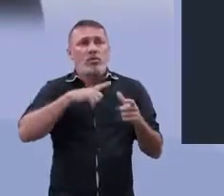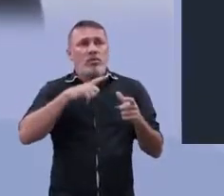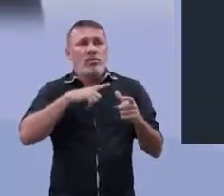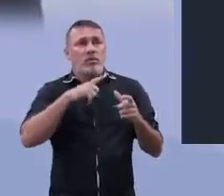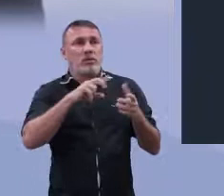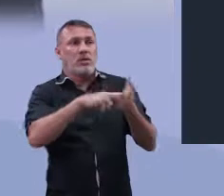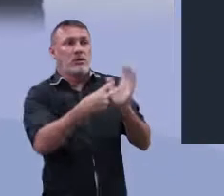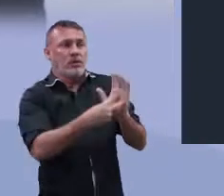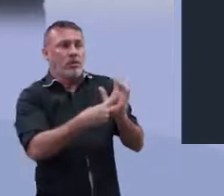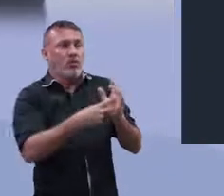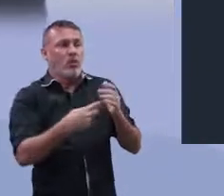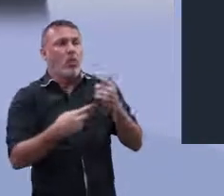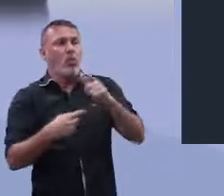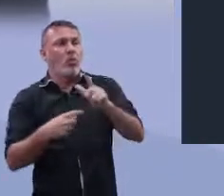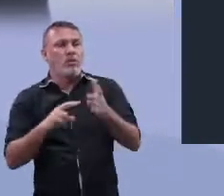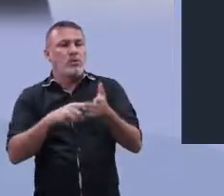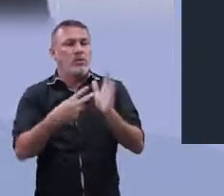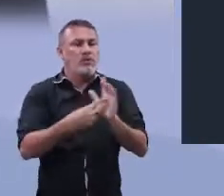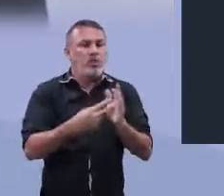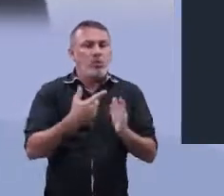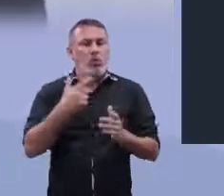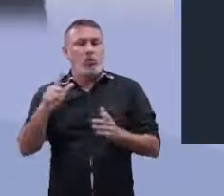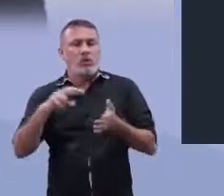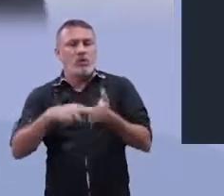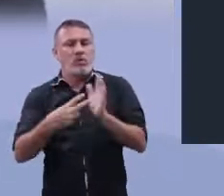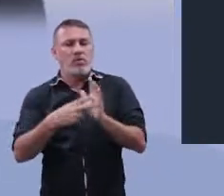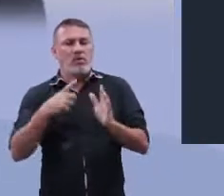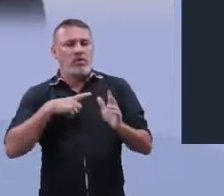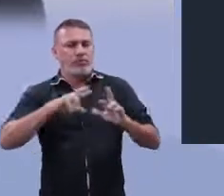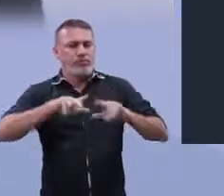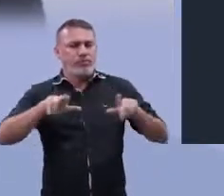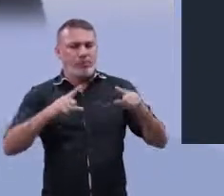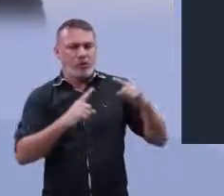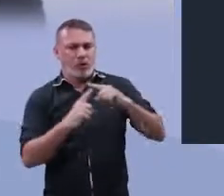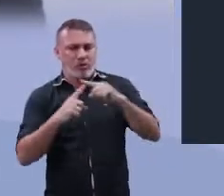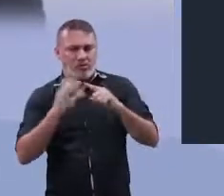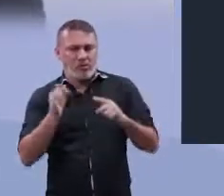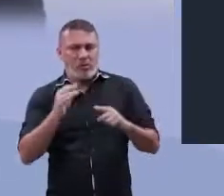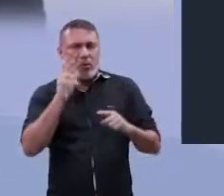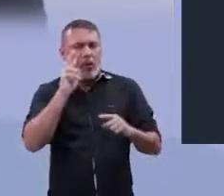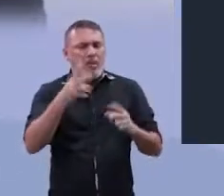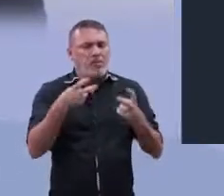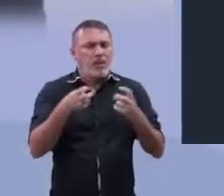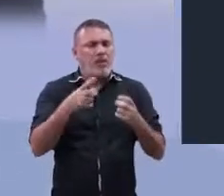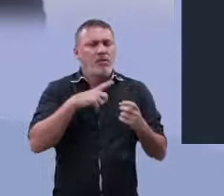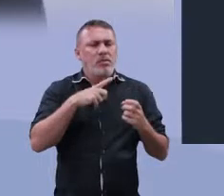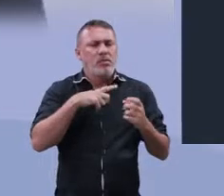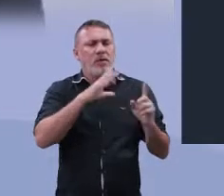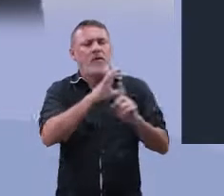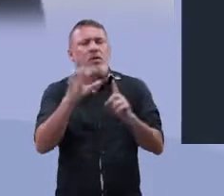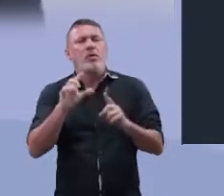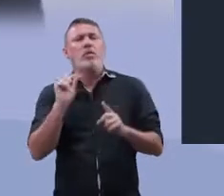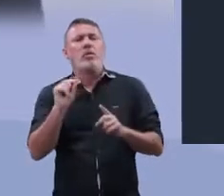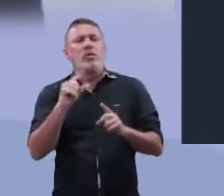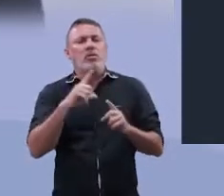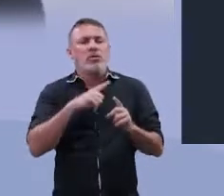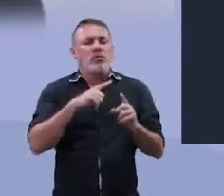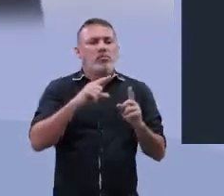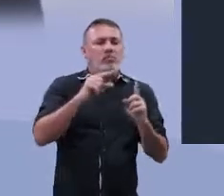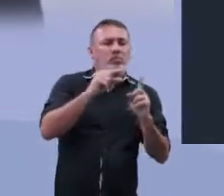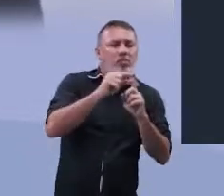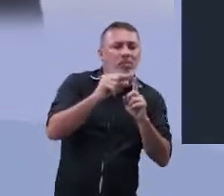vai significar algo, em outra pode significar outro, certo? Essas variedades, elas têm influências de